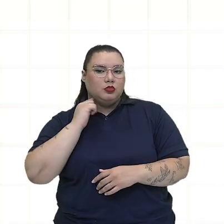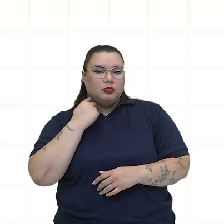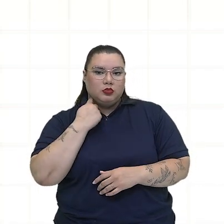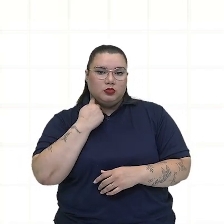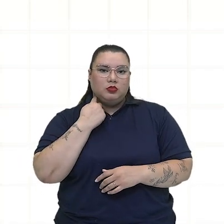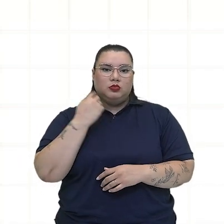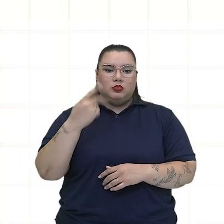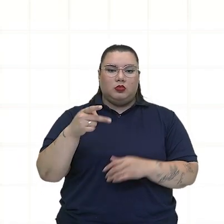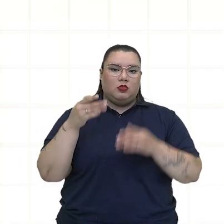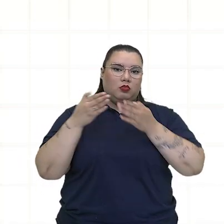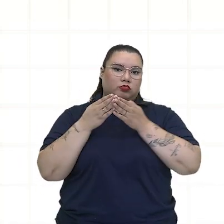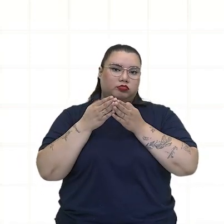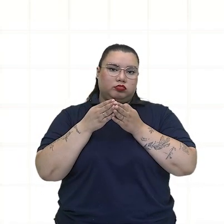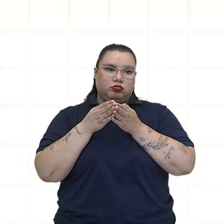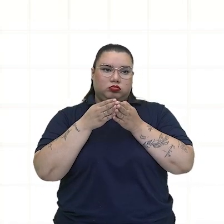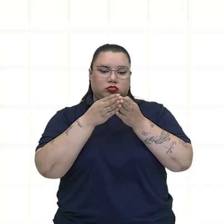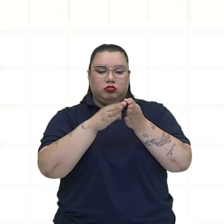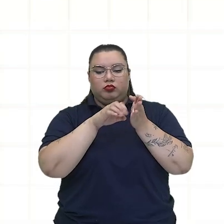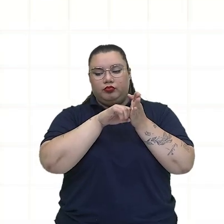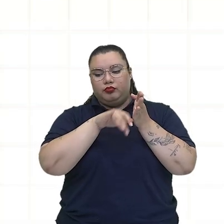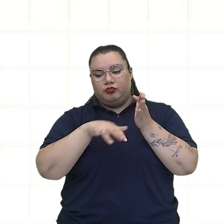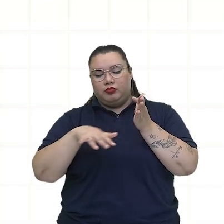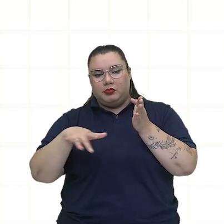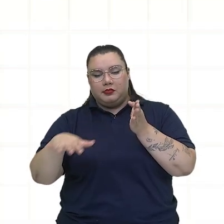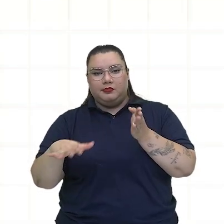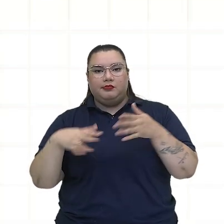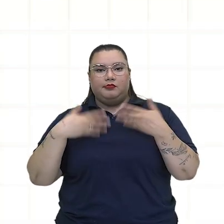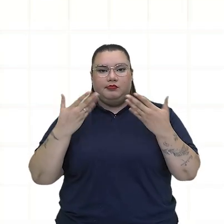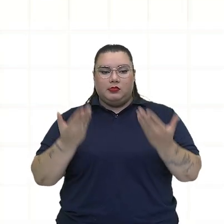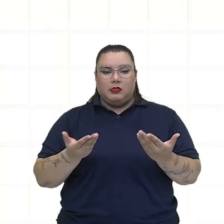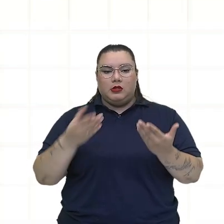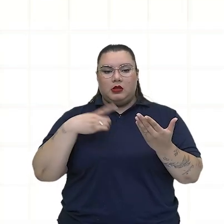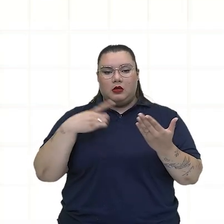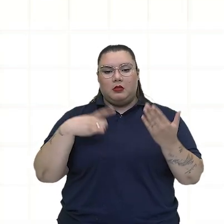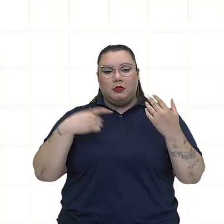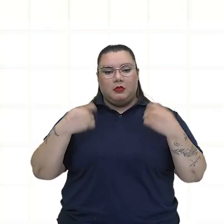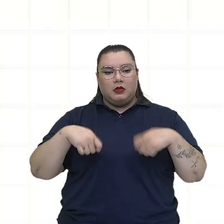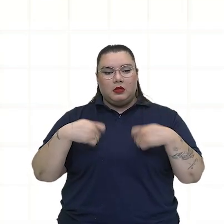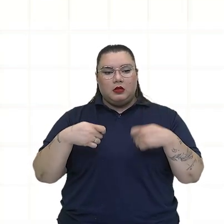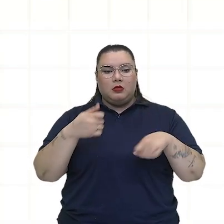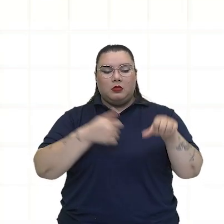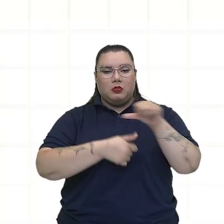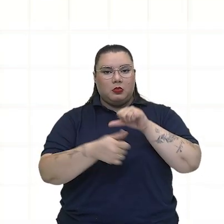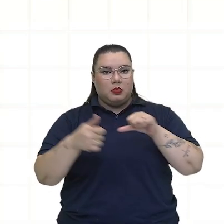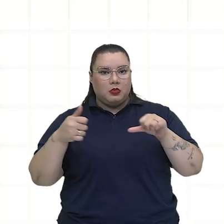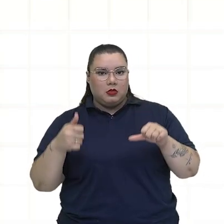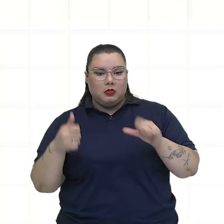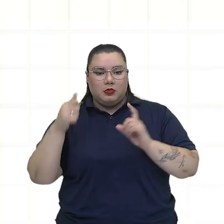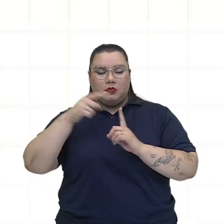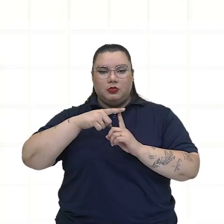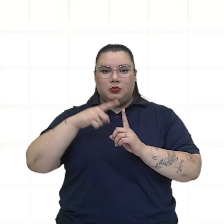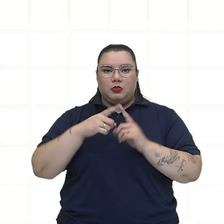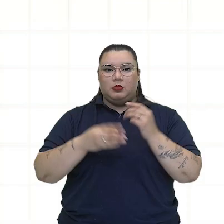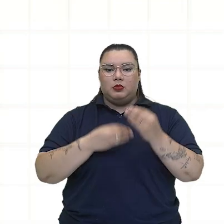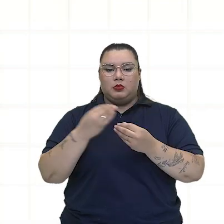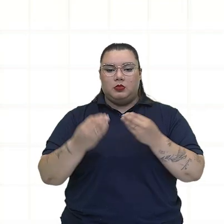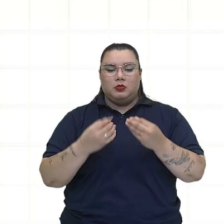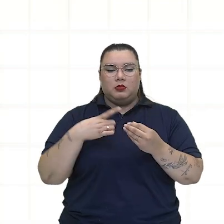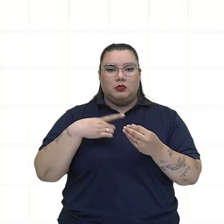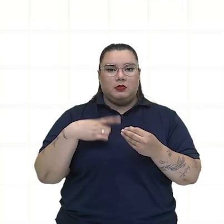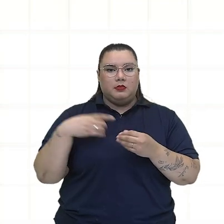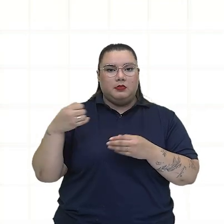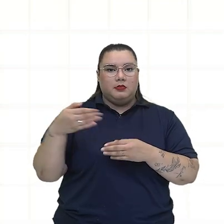daqueles navios, os barcos que fazem a retirada. Então, há uma necessidade de mudar a forma com a qual se é